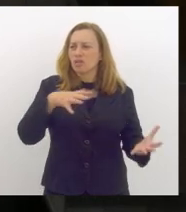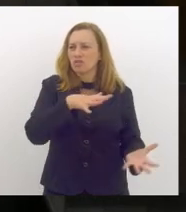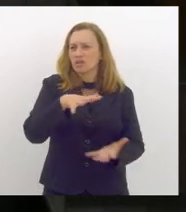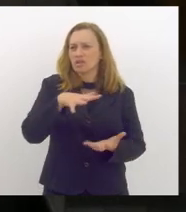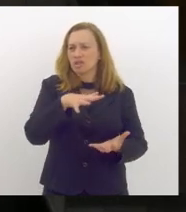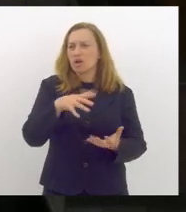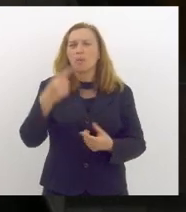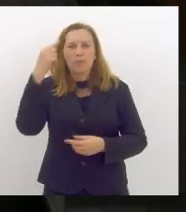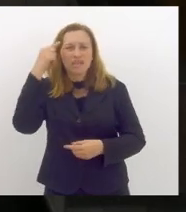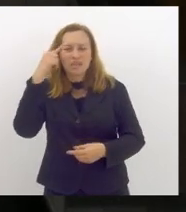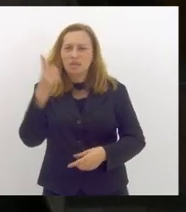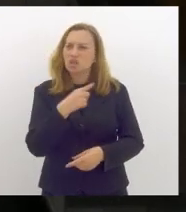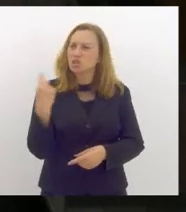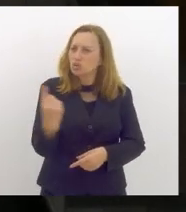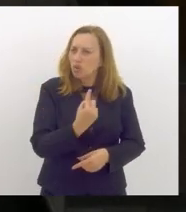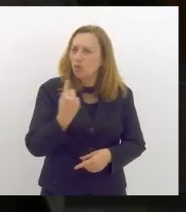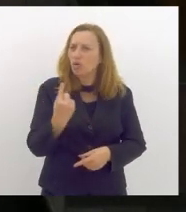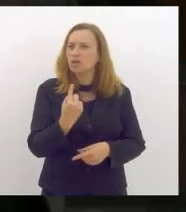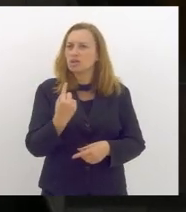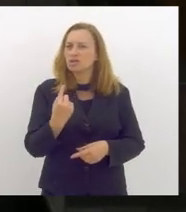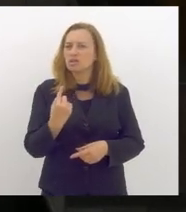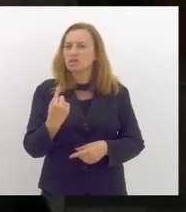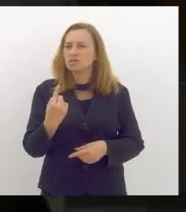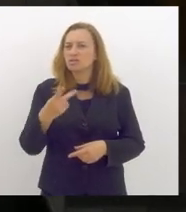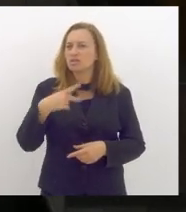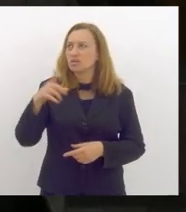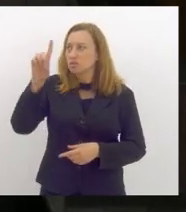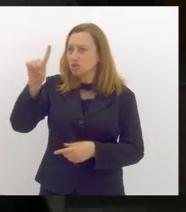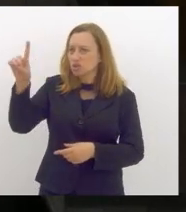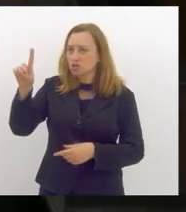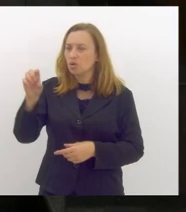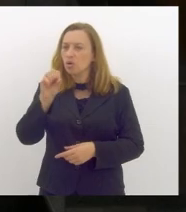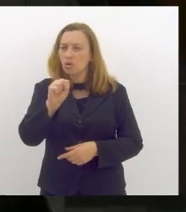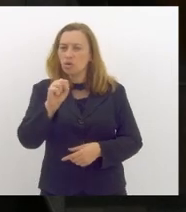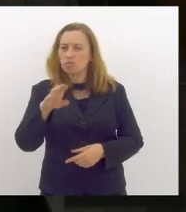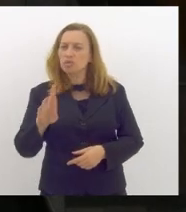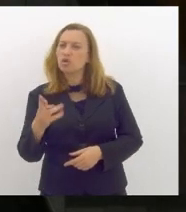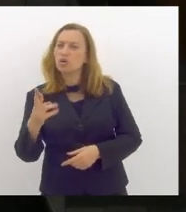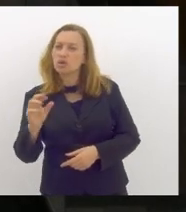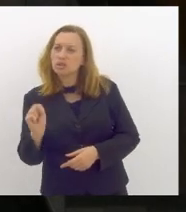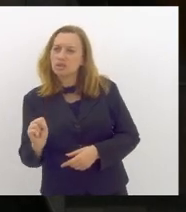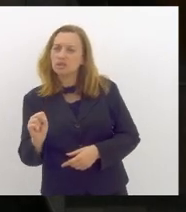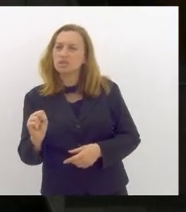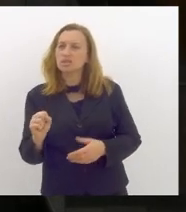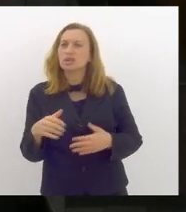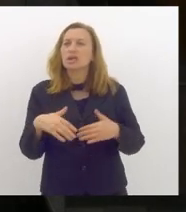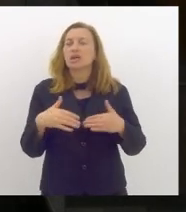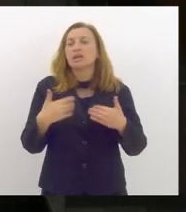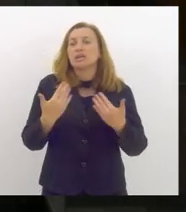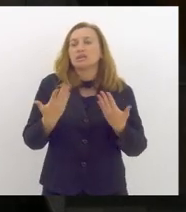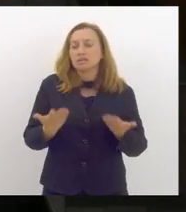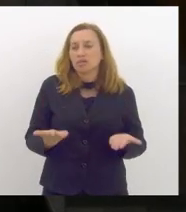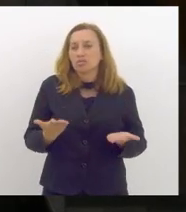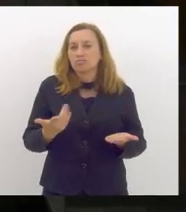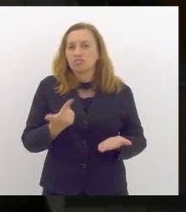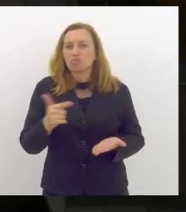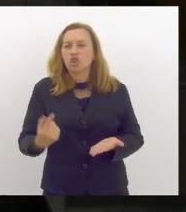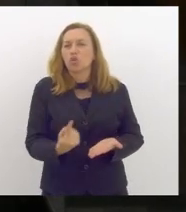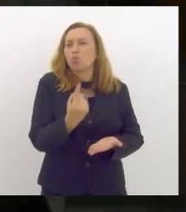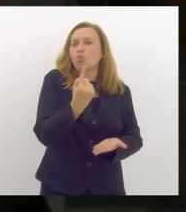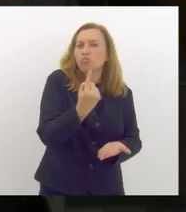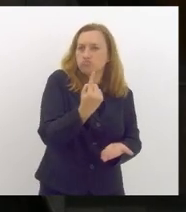que nós intitulamos de Deus os oito bilhões então não tem um predestinado